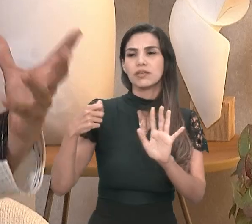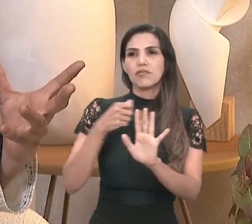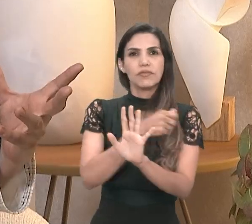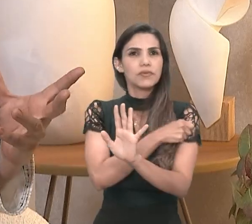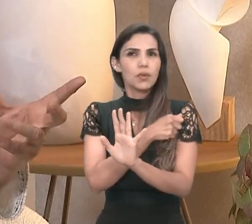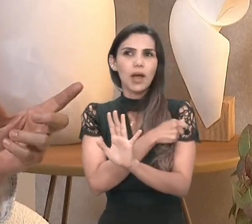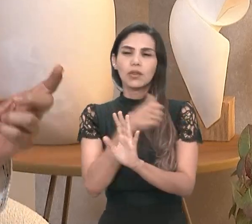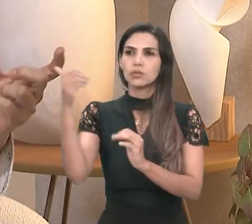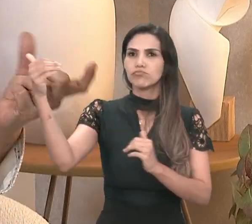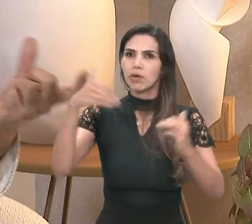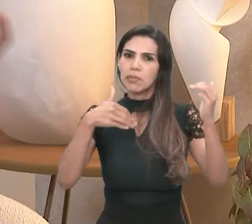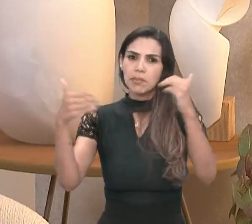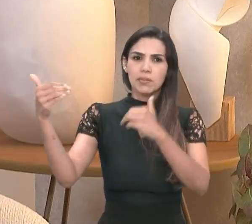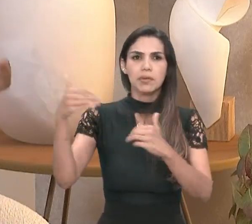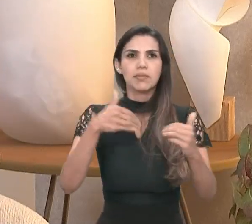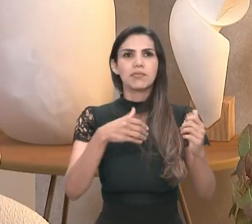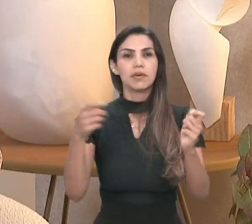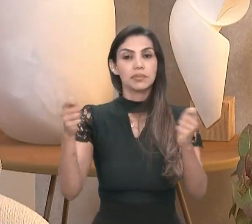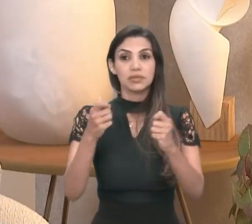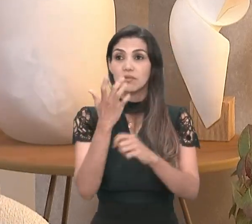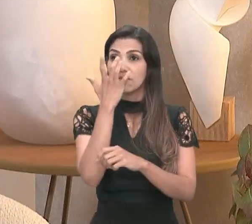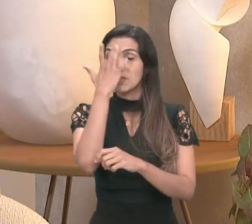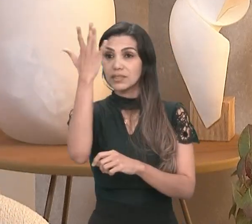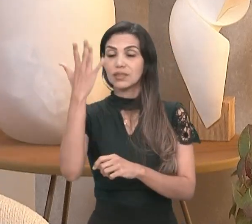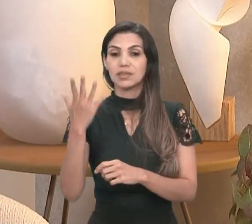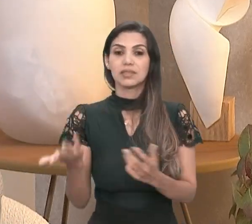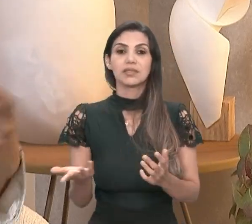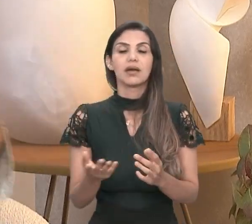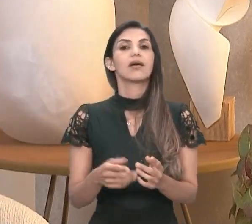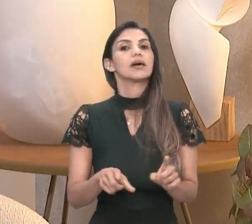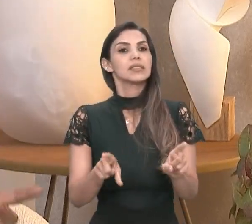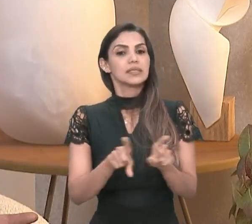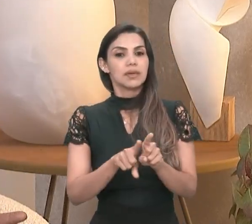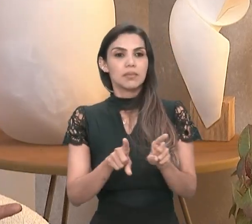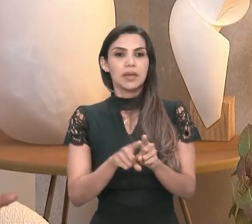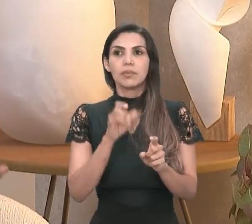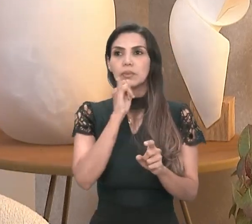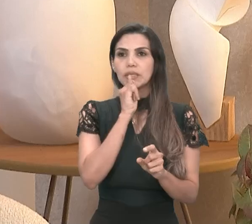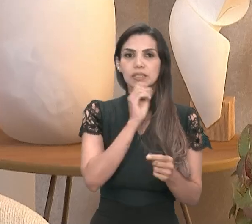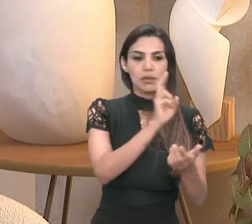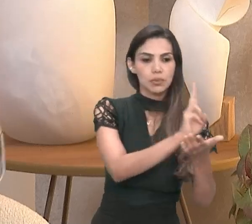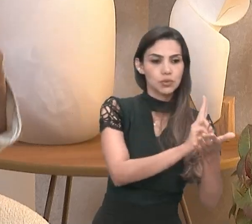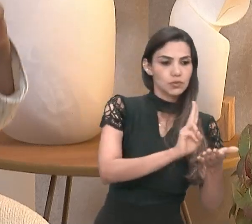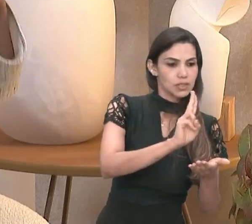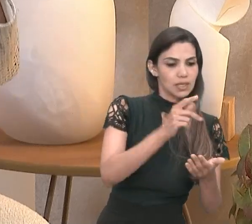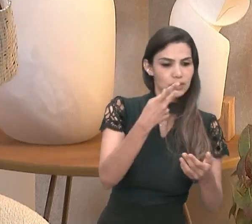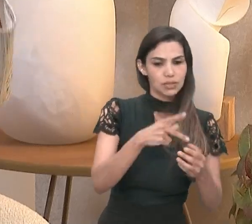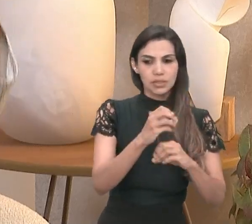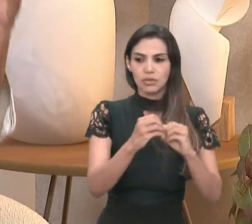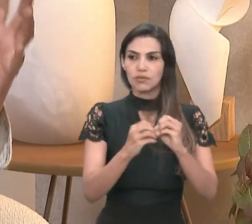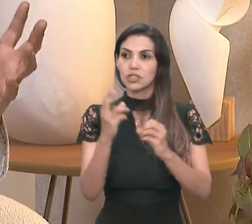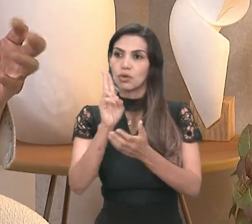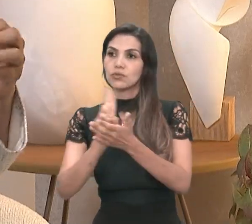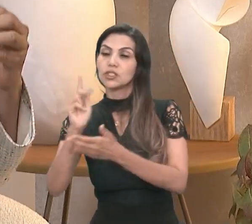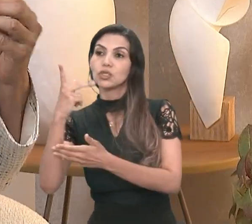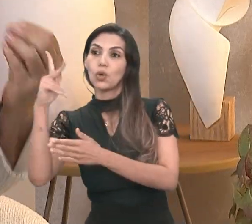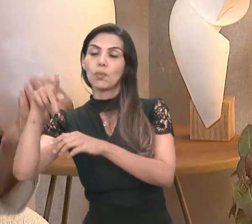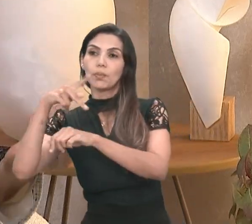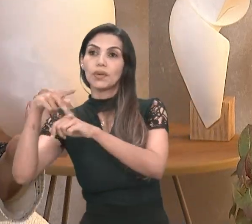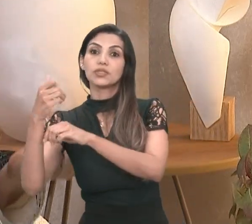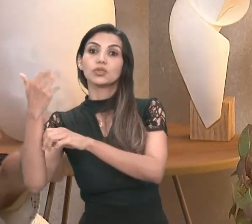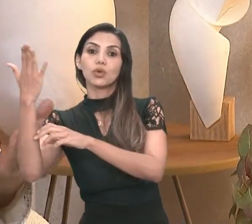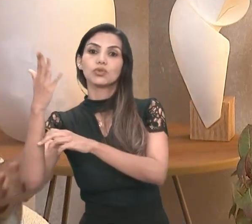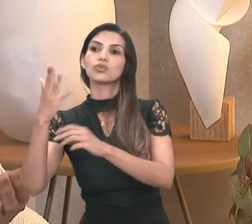para flexibilizar a obtenção de dupla diplomação entre 2 universidades, né? Então, todos os aspectos